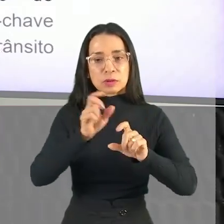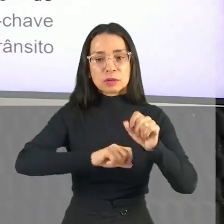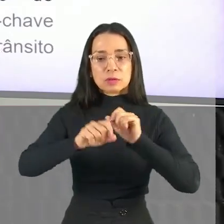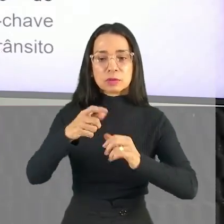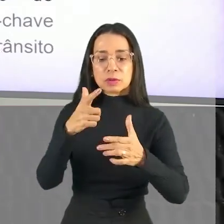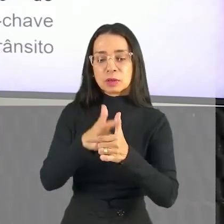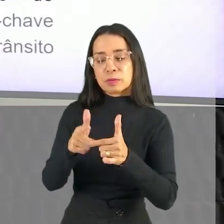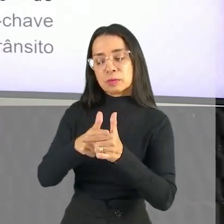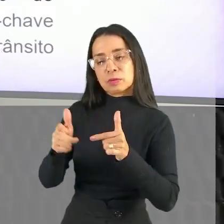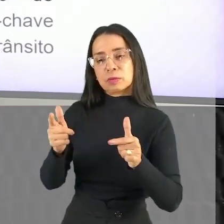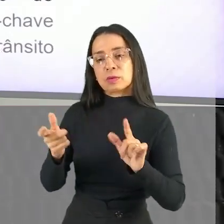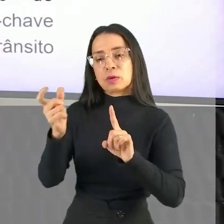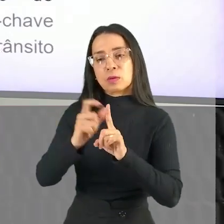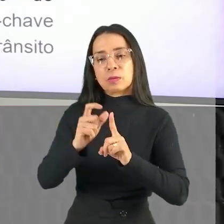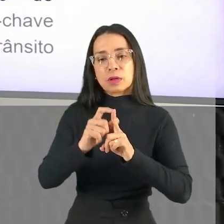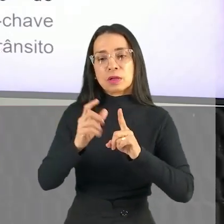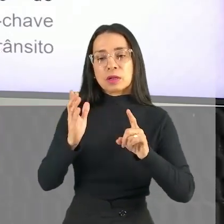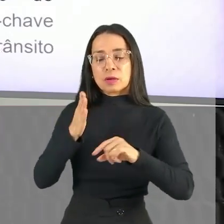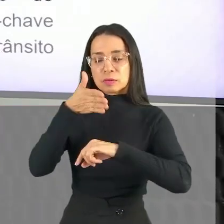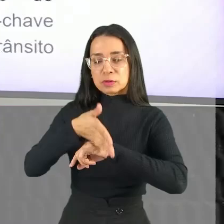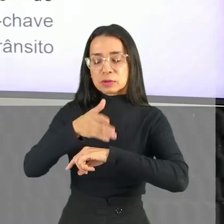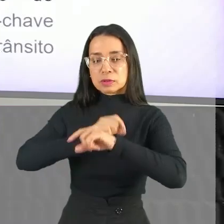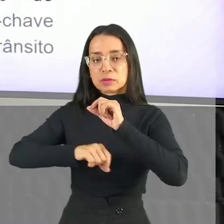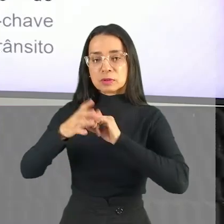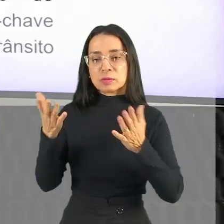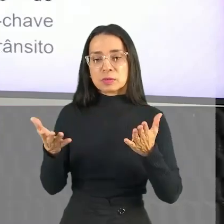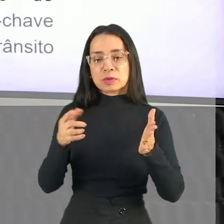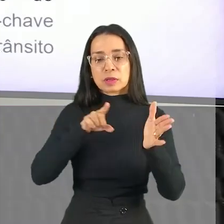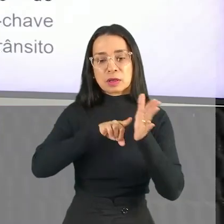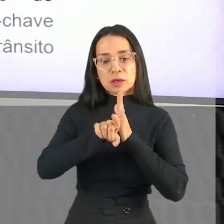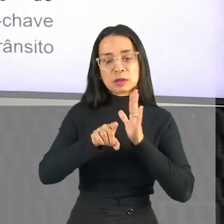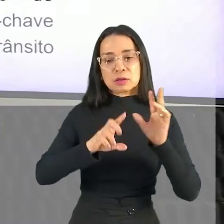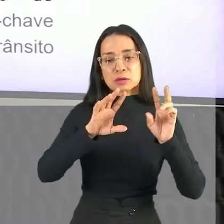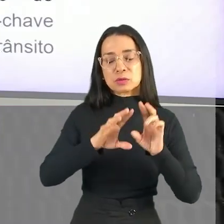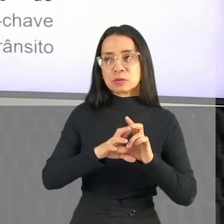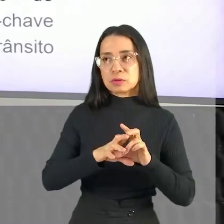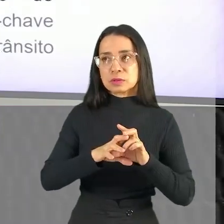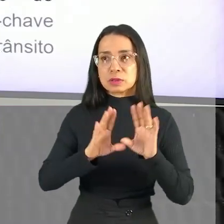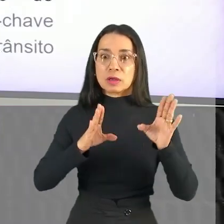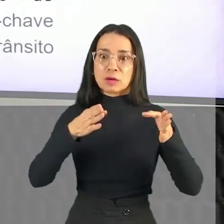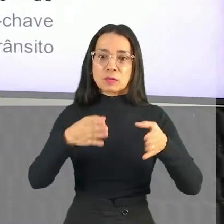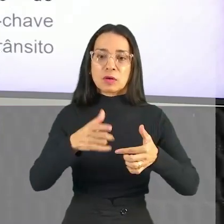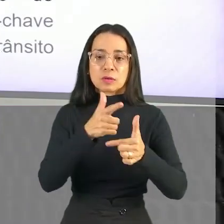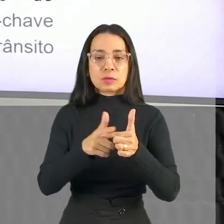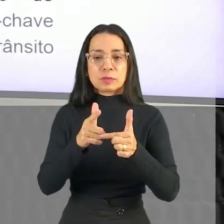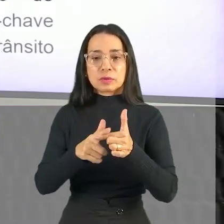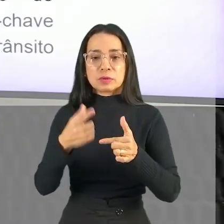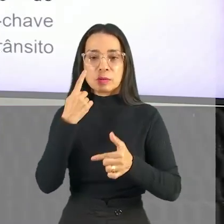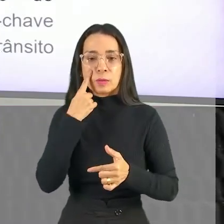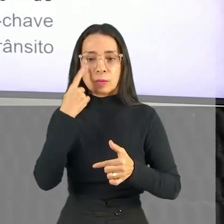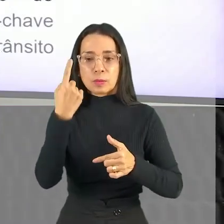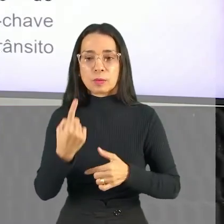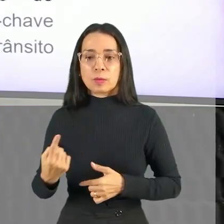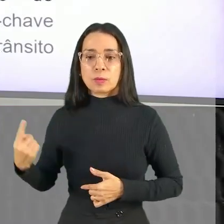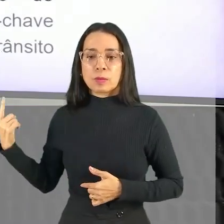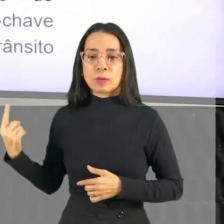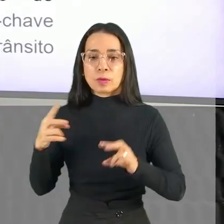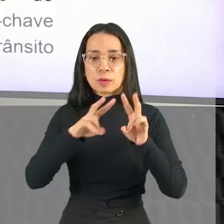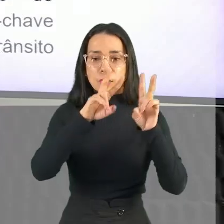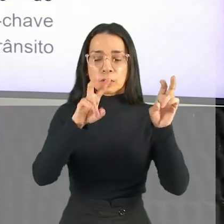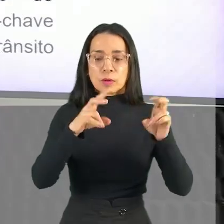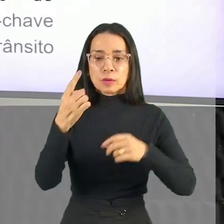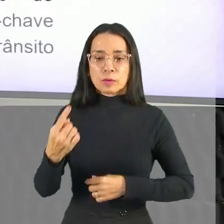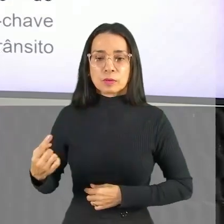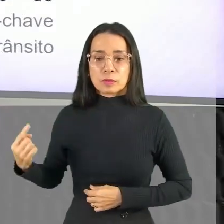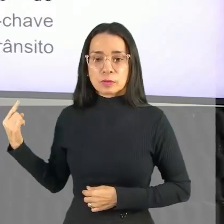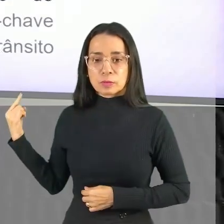nos remetam a questões e a abordagens problemáticas. Olha esse tema aqui. Desafios para o trânsito